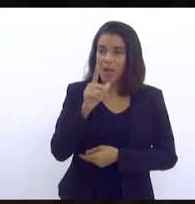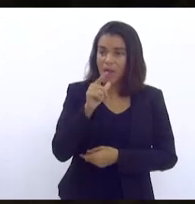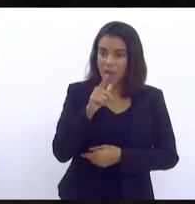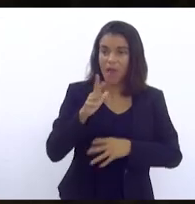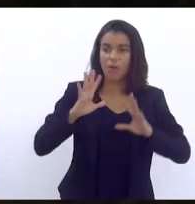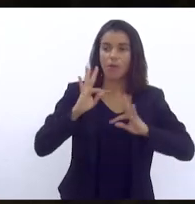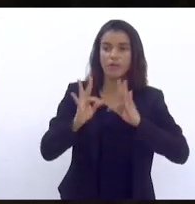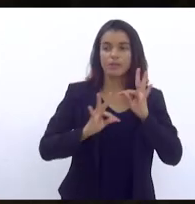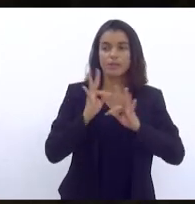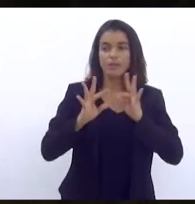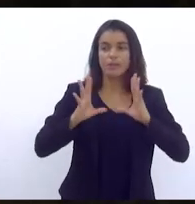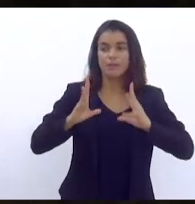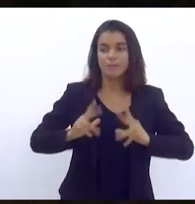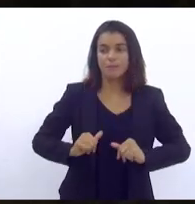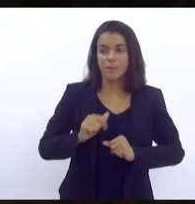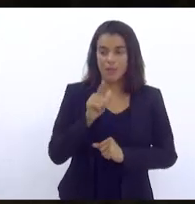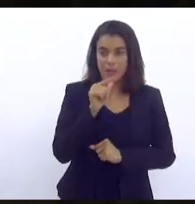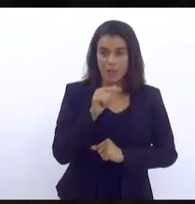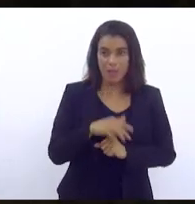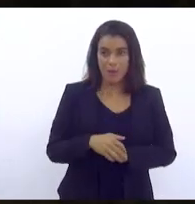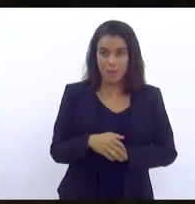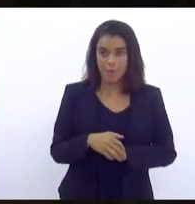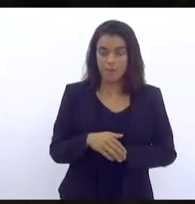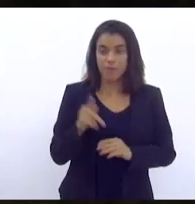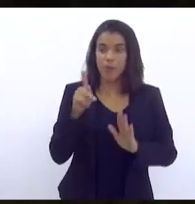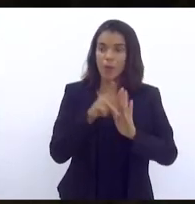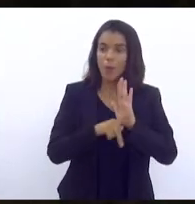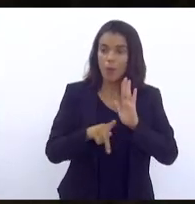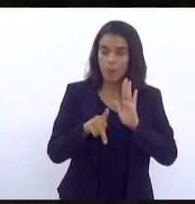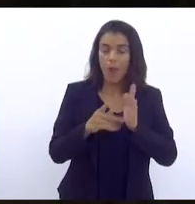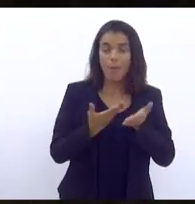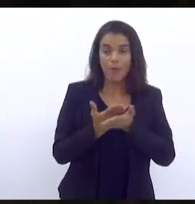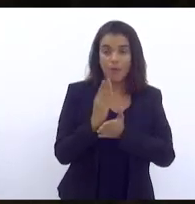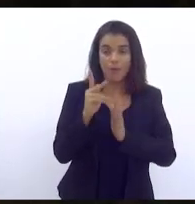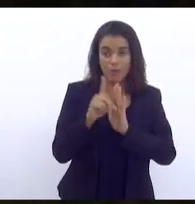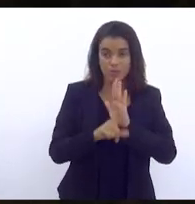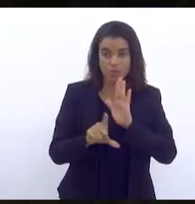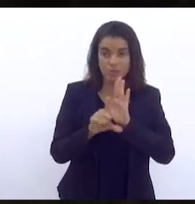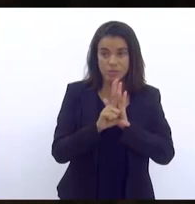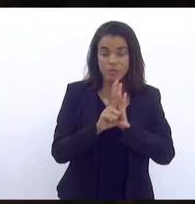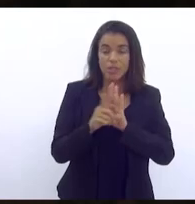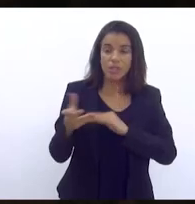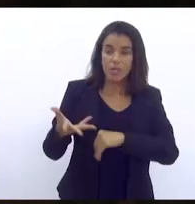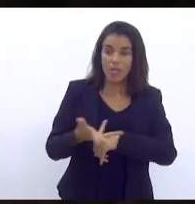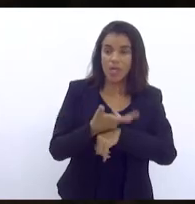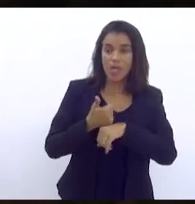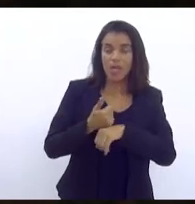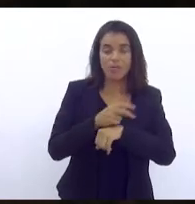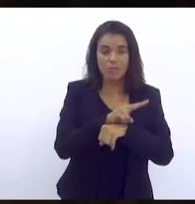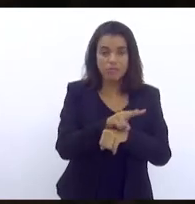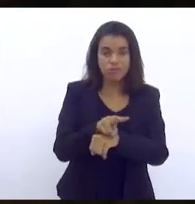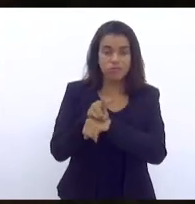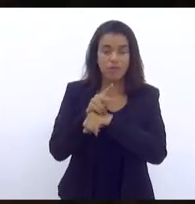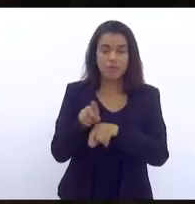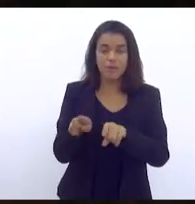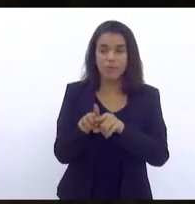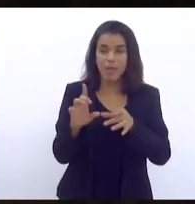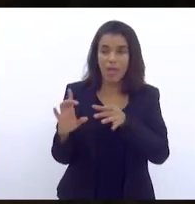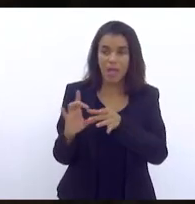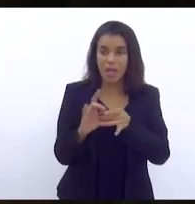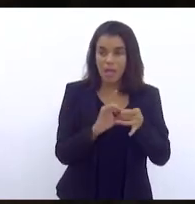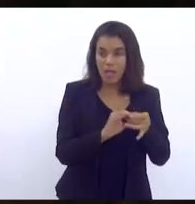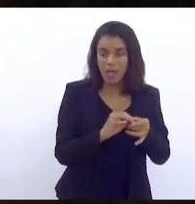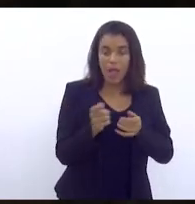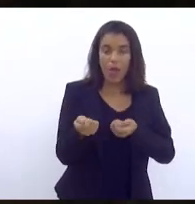saneamento eh projeto aprovar o projeto que aprimora o monitoramento e as ações relacionadas